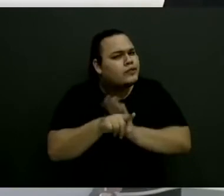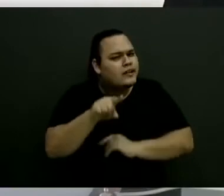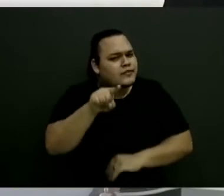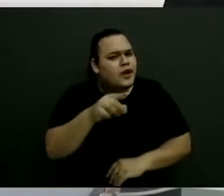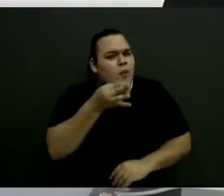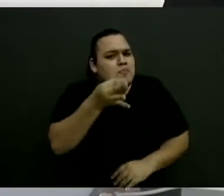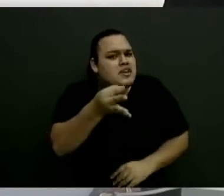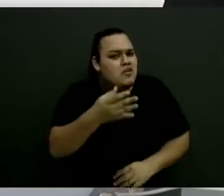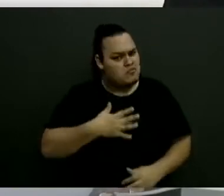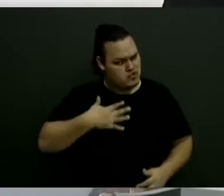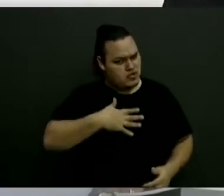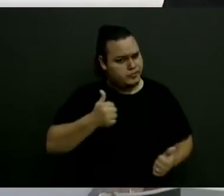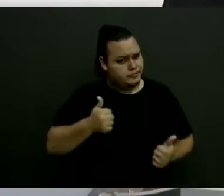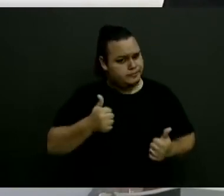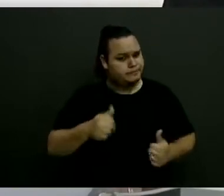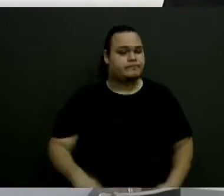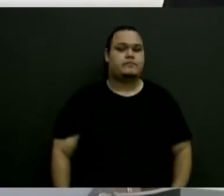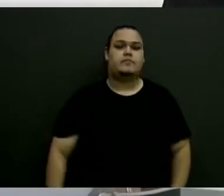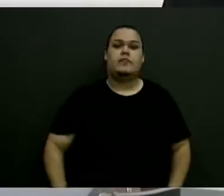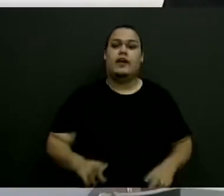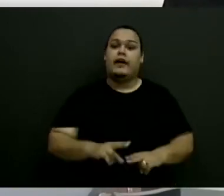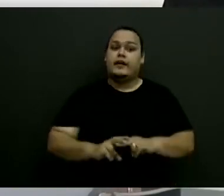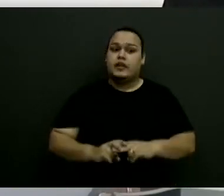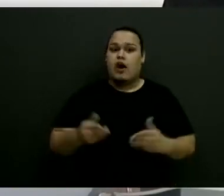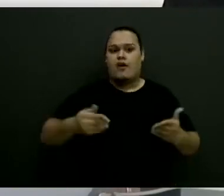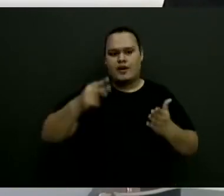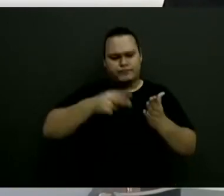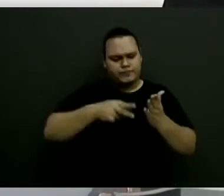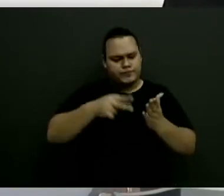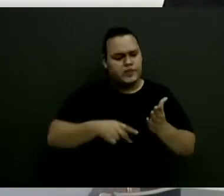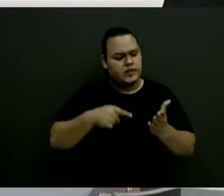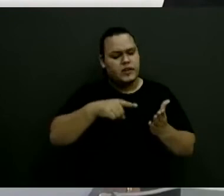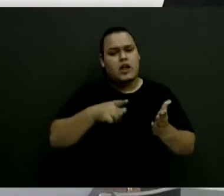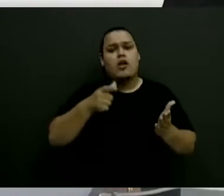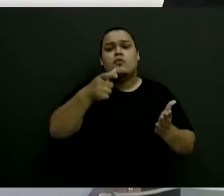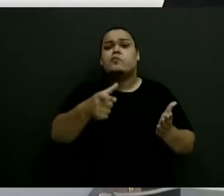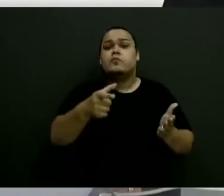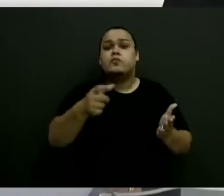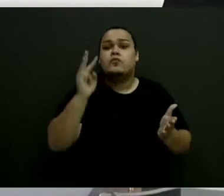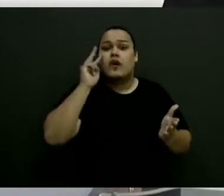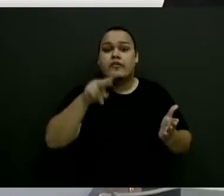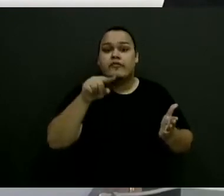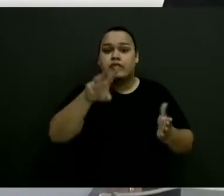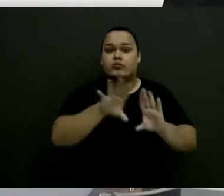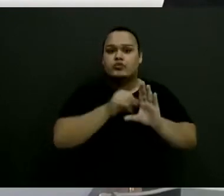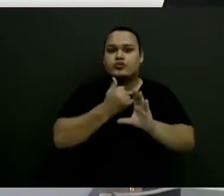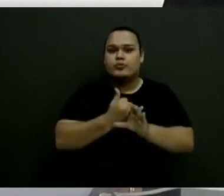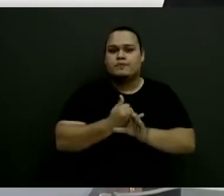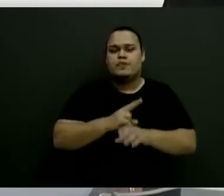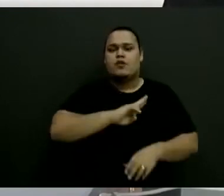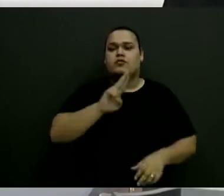vocês. Bom, enquanto vocês vão pensando aí, deixa eu ler aqui, ó, alguns locais aí que acessaram a gente aqui, ó.